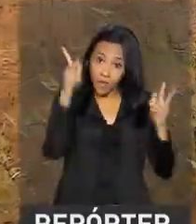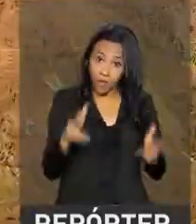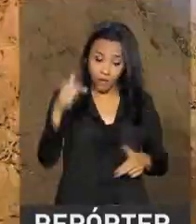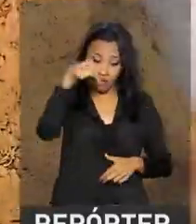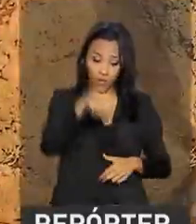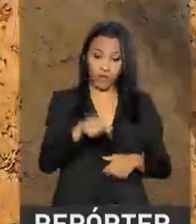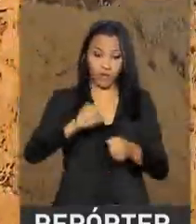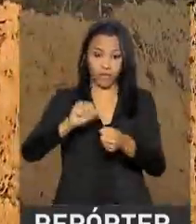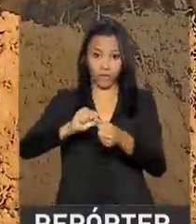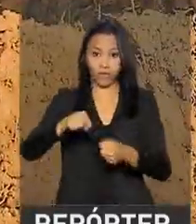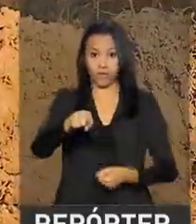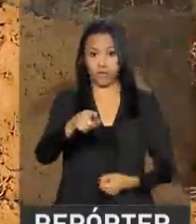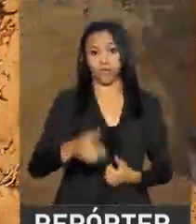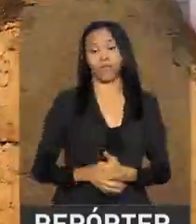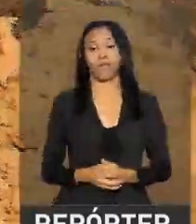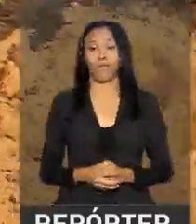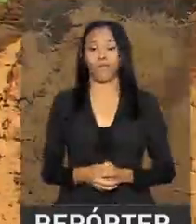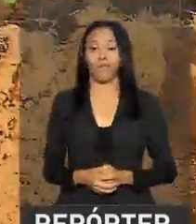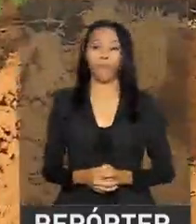com essa daqui